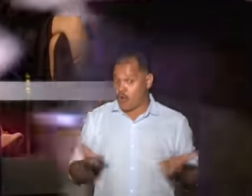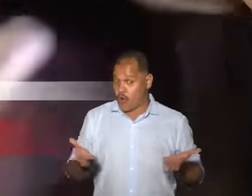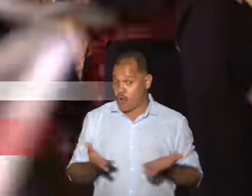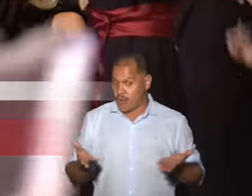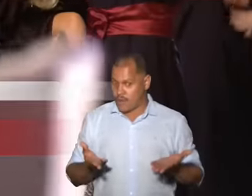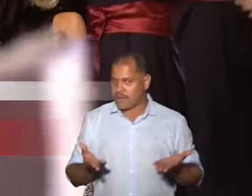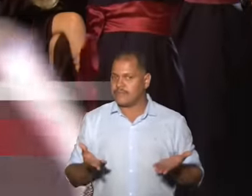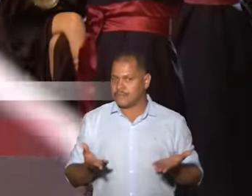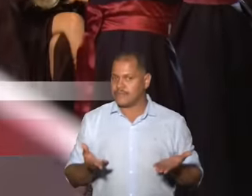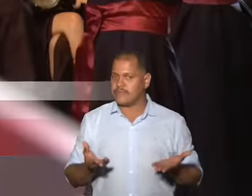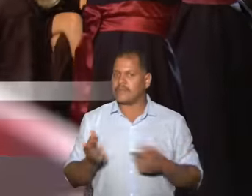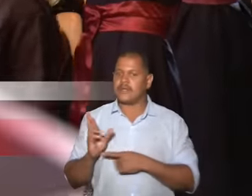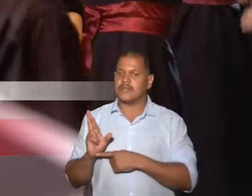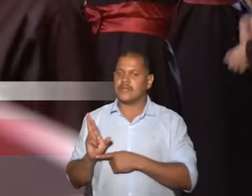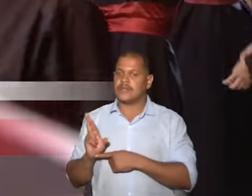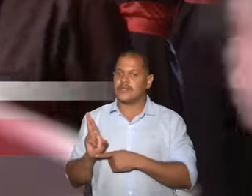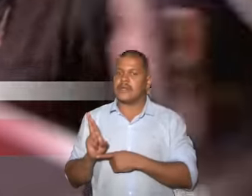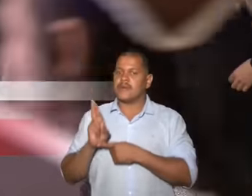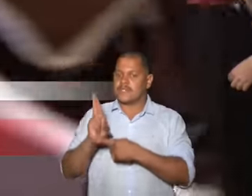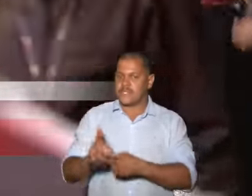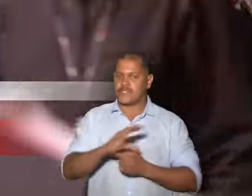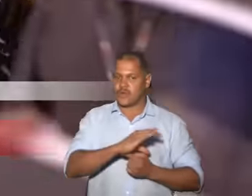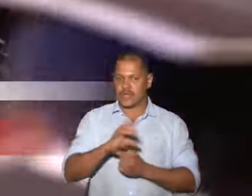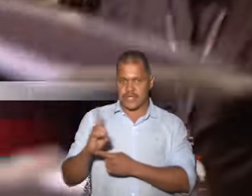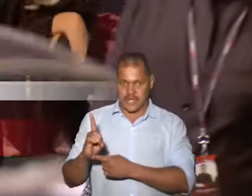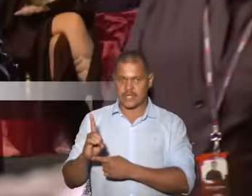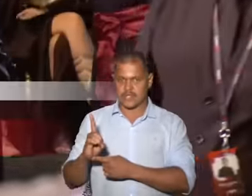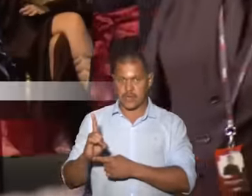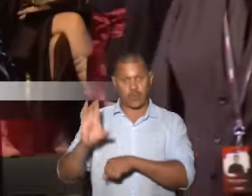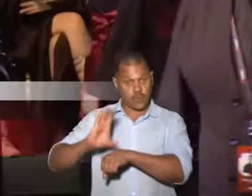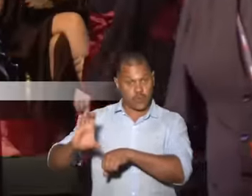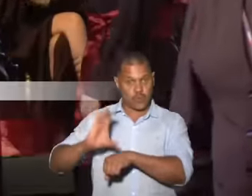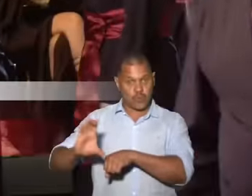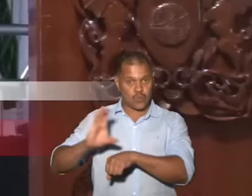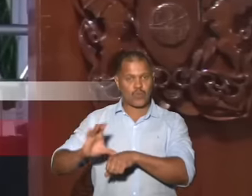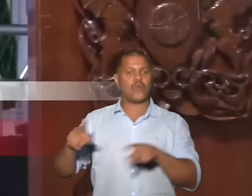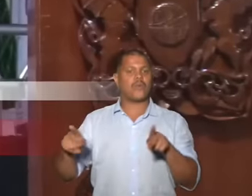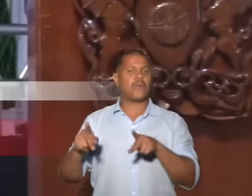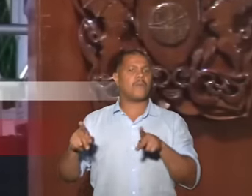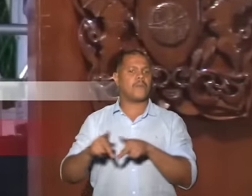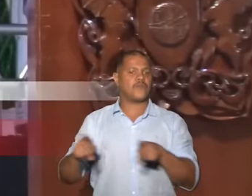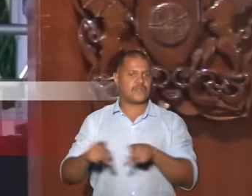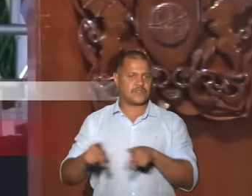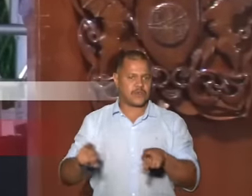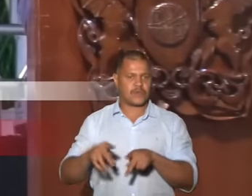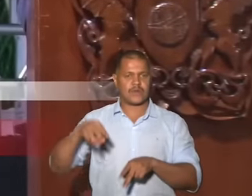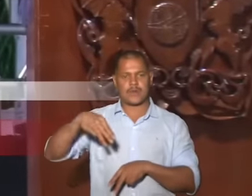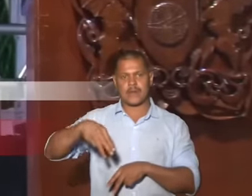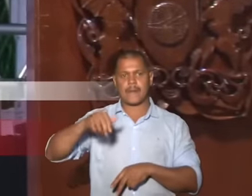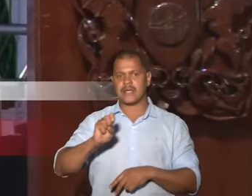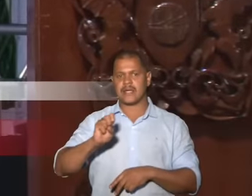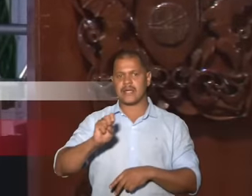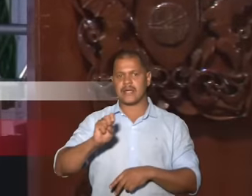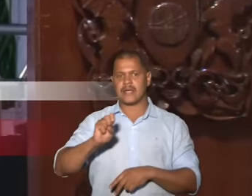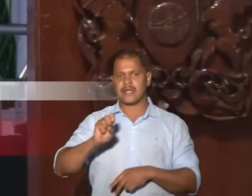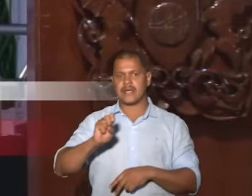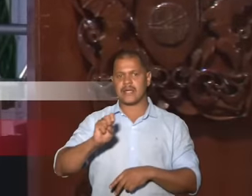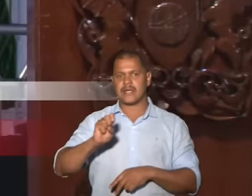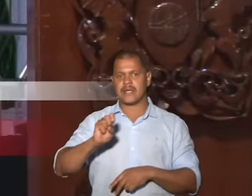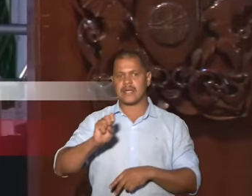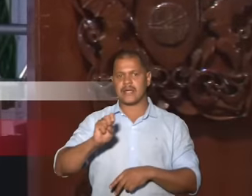Convidamos a representante da coordenação do curso, professora Maísa Aparecida